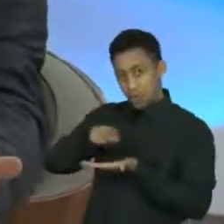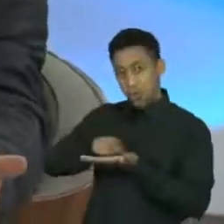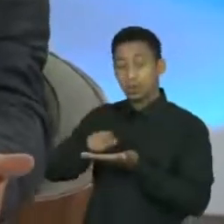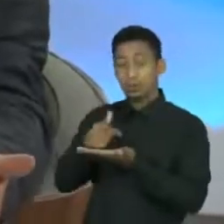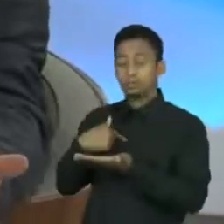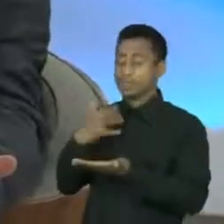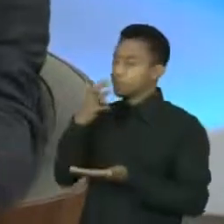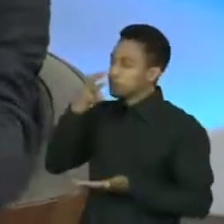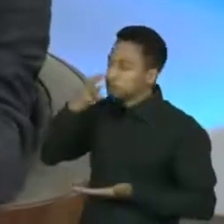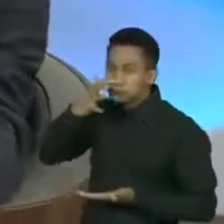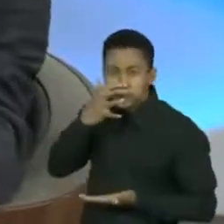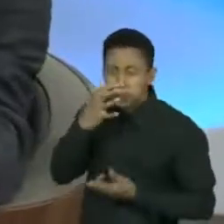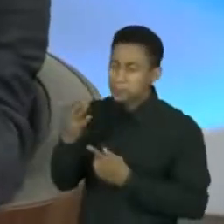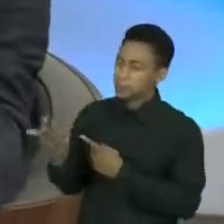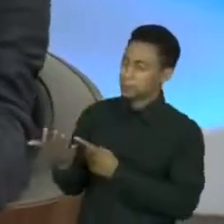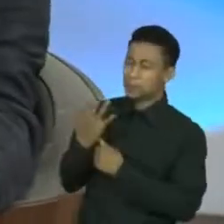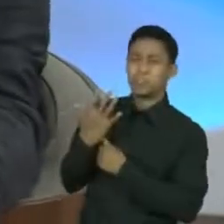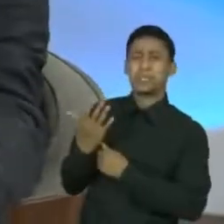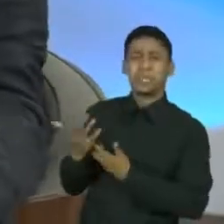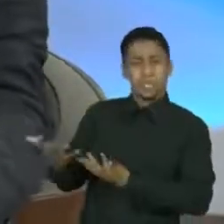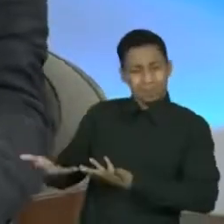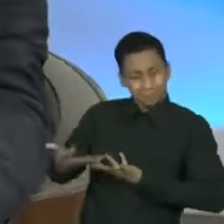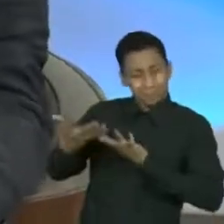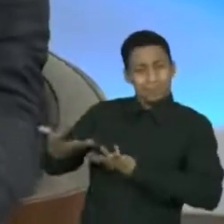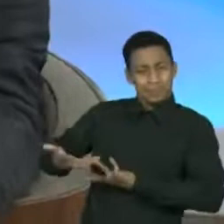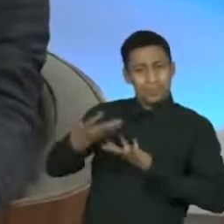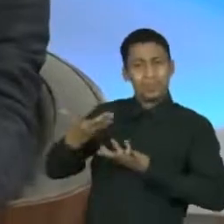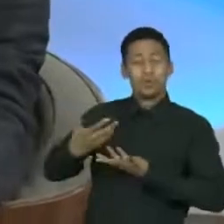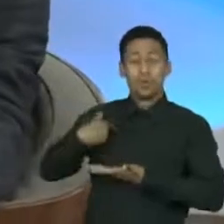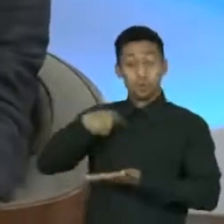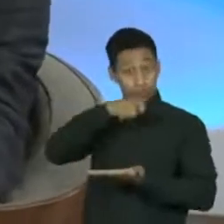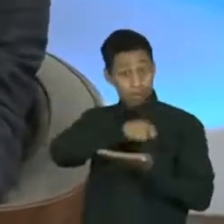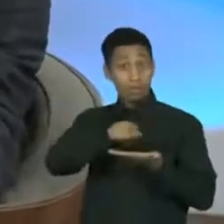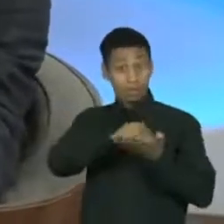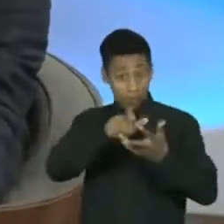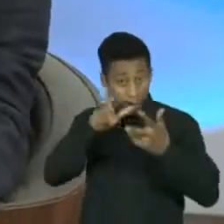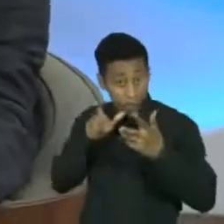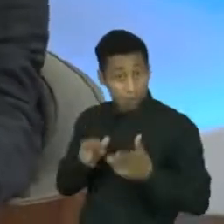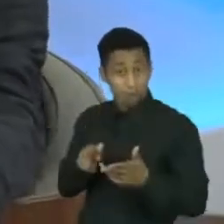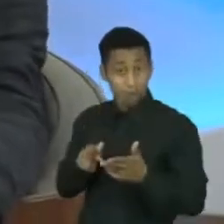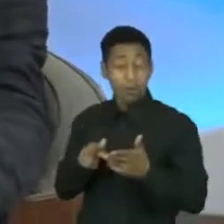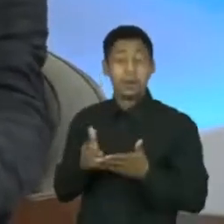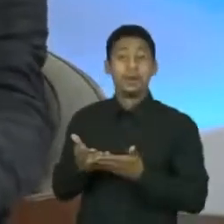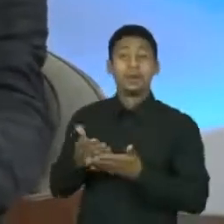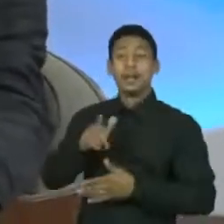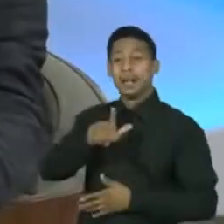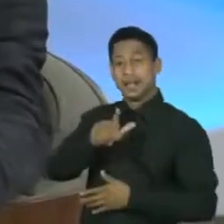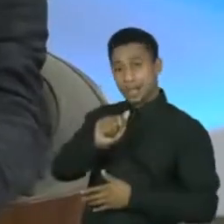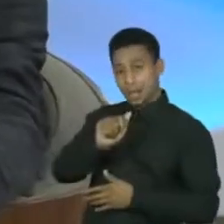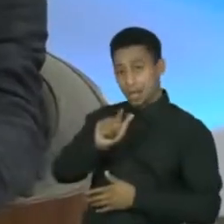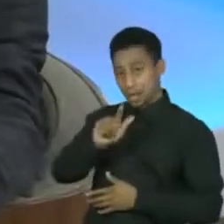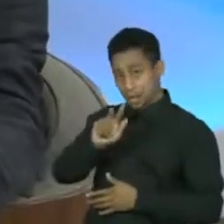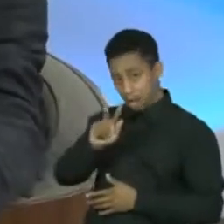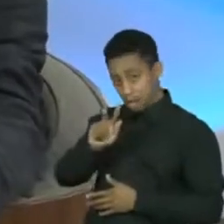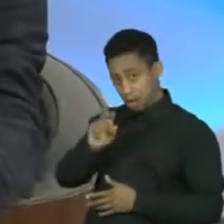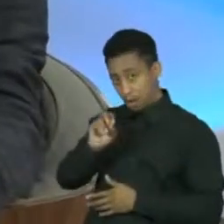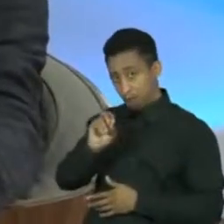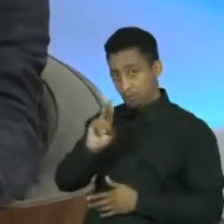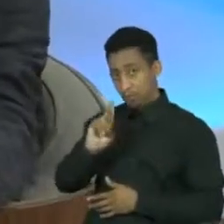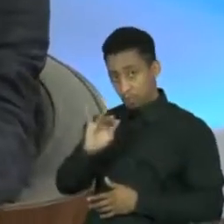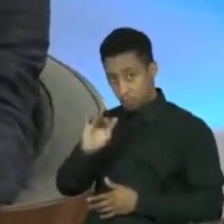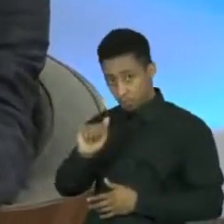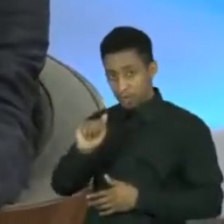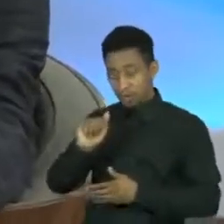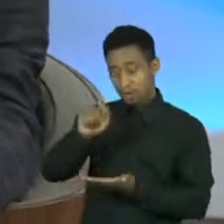me ajudou a ser escritor leu leu Raduan Nassar mas ali em lavoura arcaica ele traz o